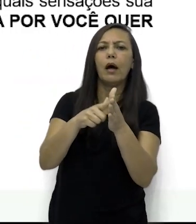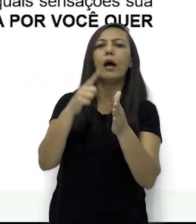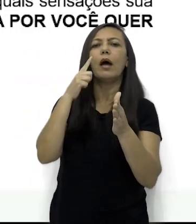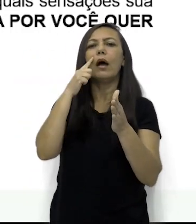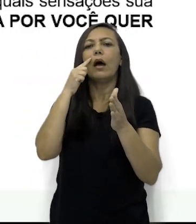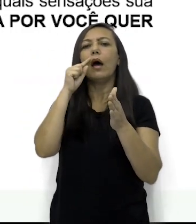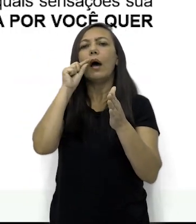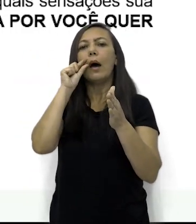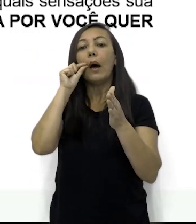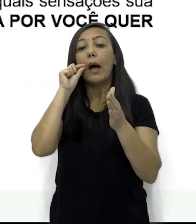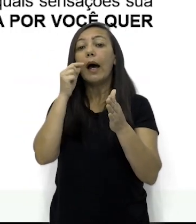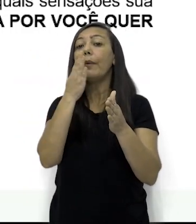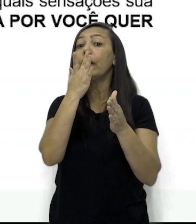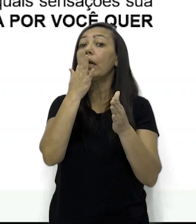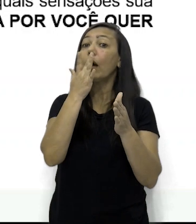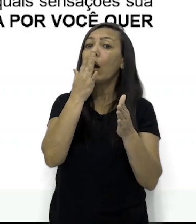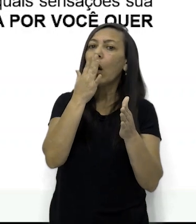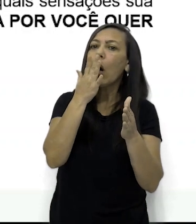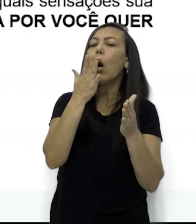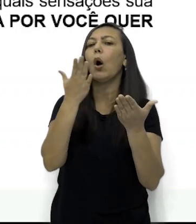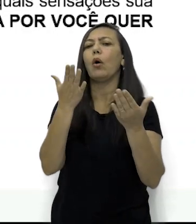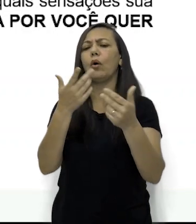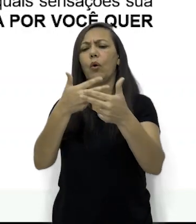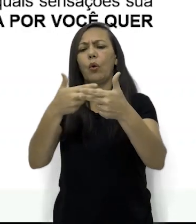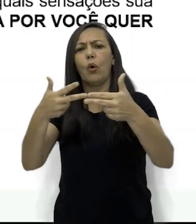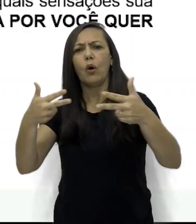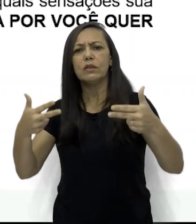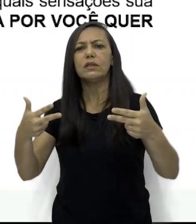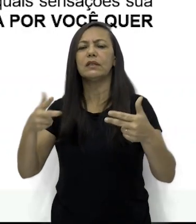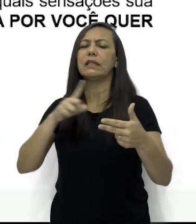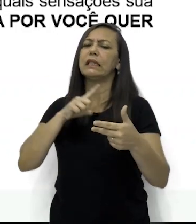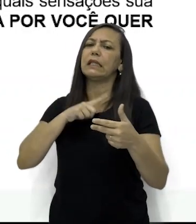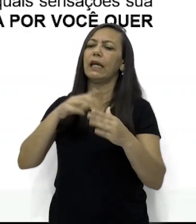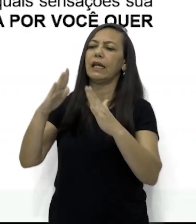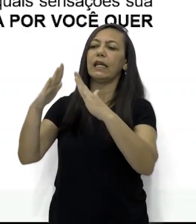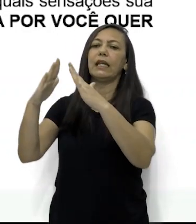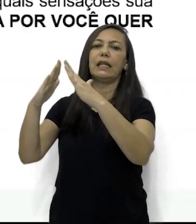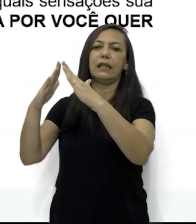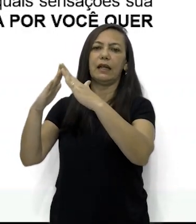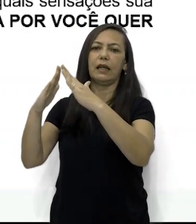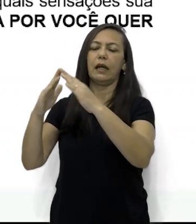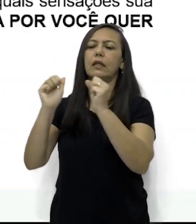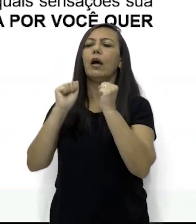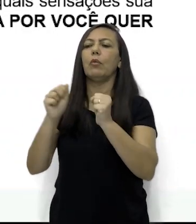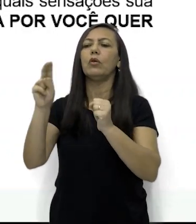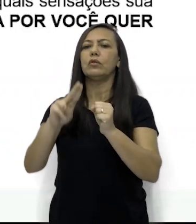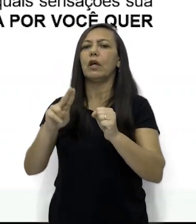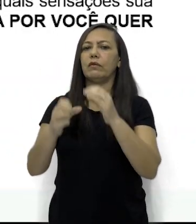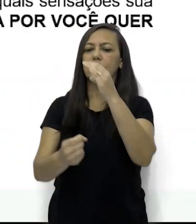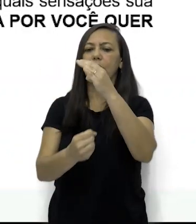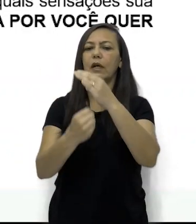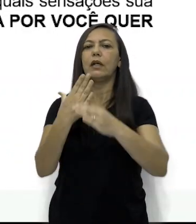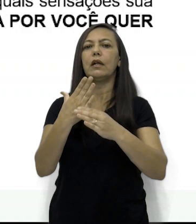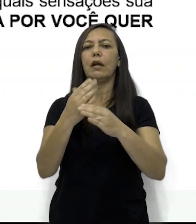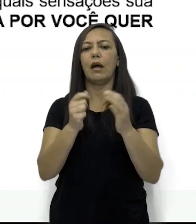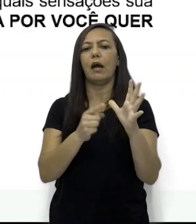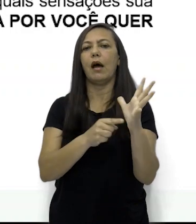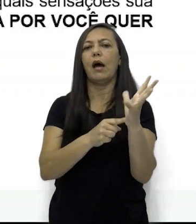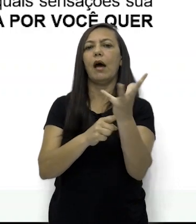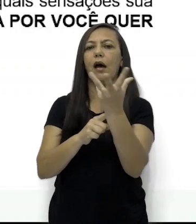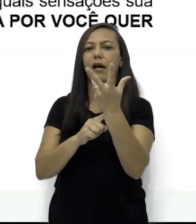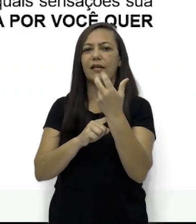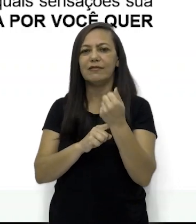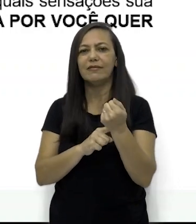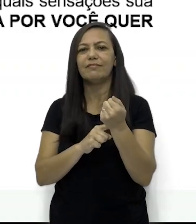em casa, né? Papel, tinta, lápis de cor, o que vocês já tiverem de material, e crie seu quadro de